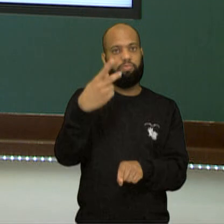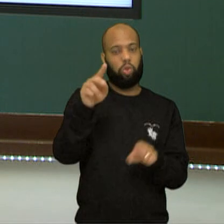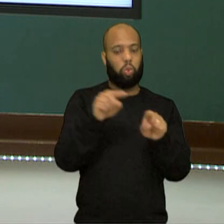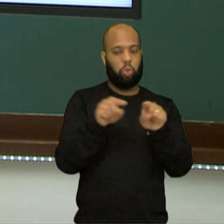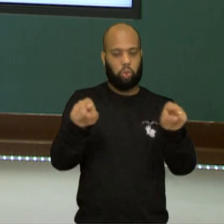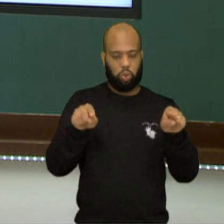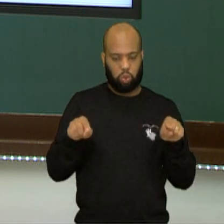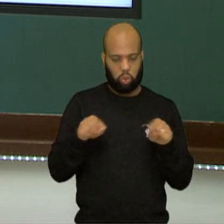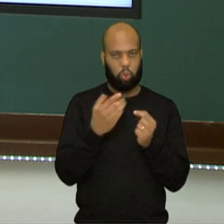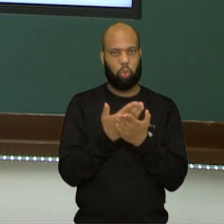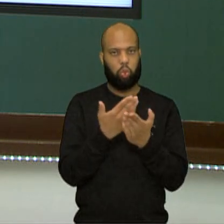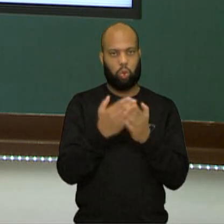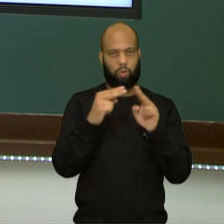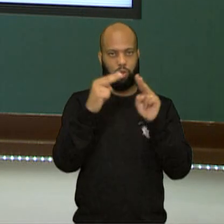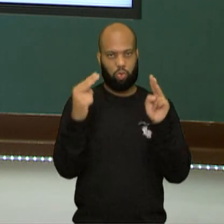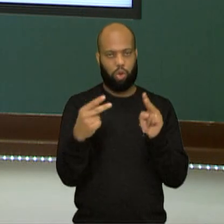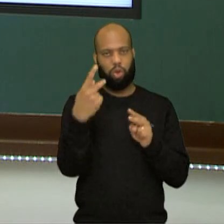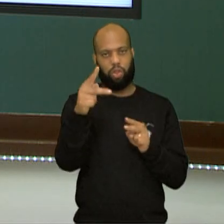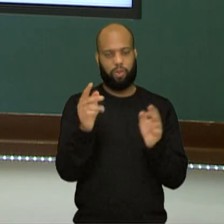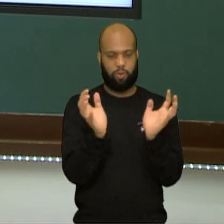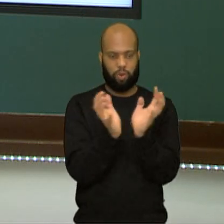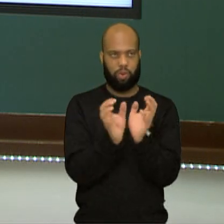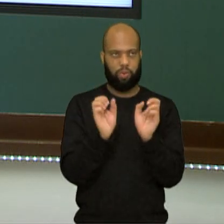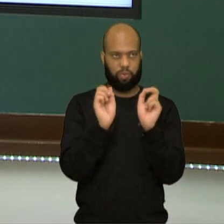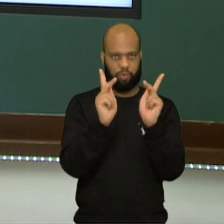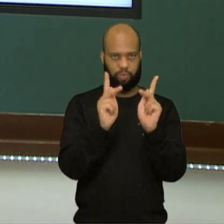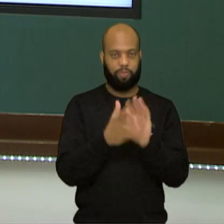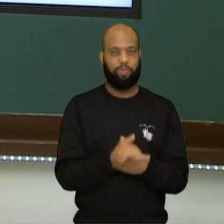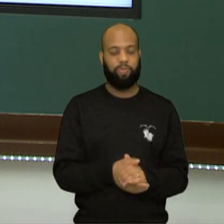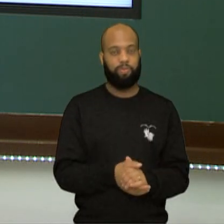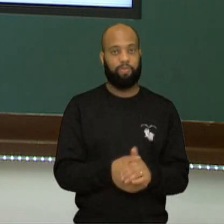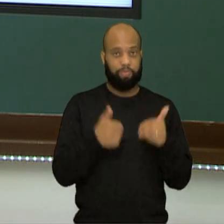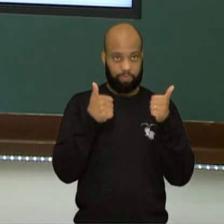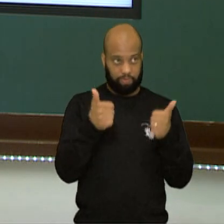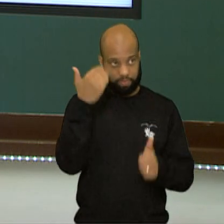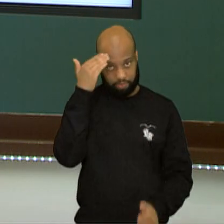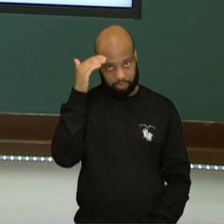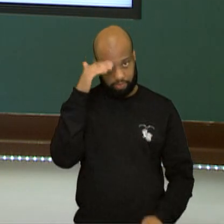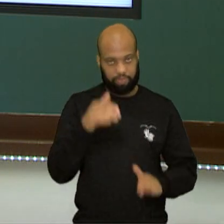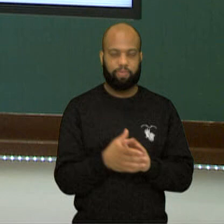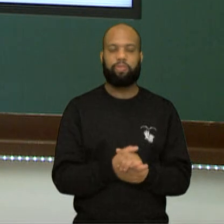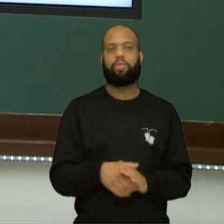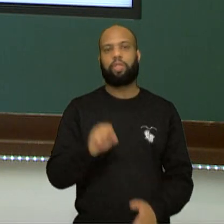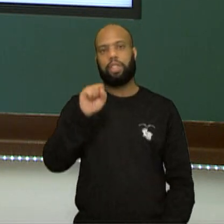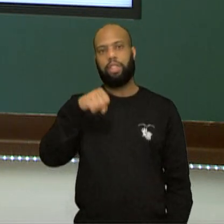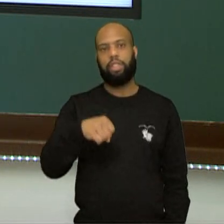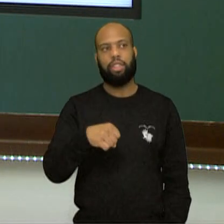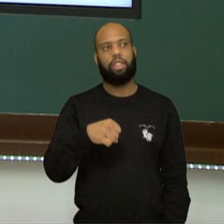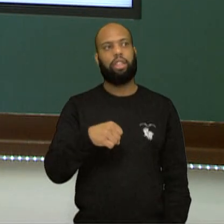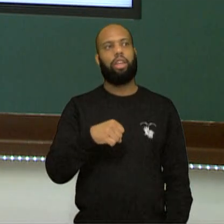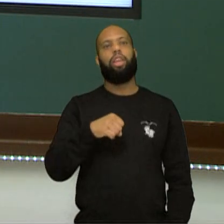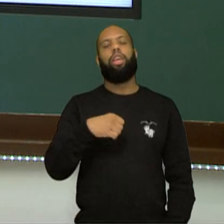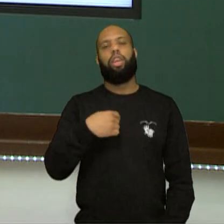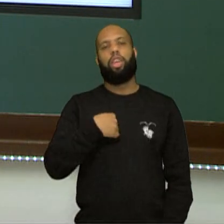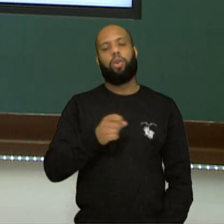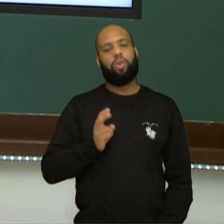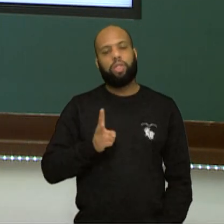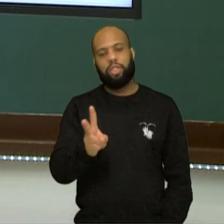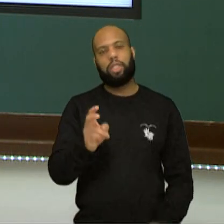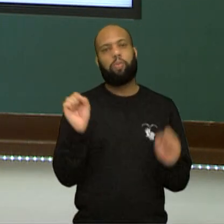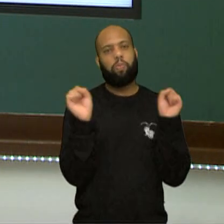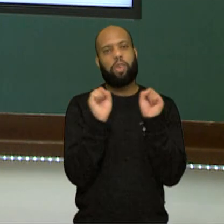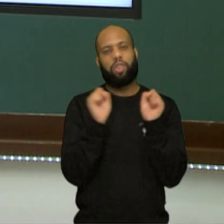de aula, para o seu grupo. Belezinha, meu querido? Belezinha, minha querida? Claro, né? Eu, como sempre, adoro estar com vocês